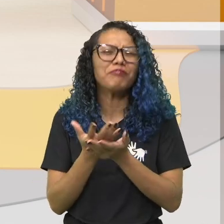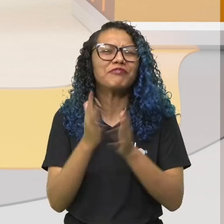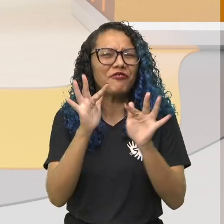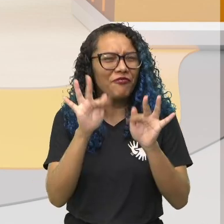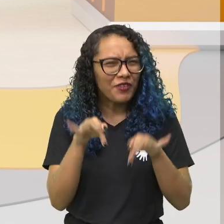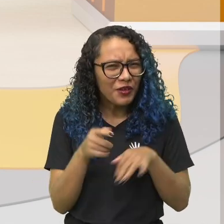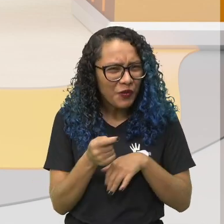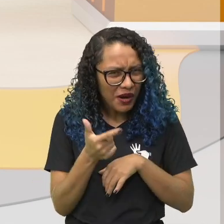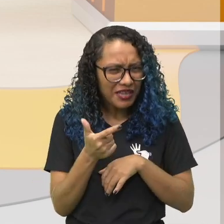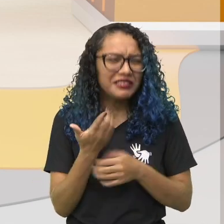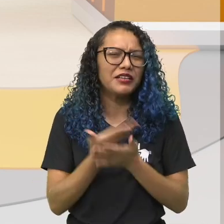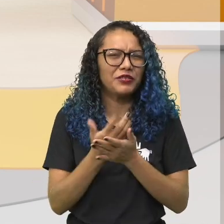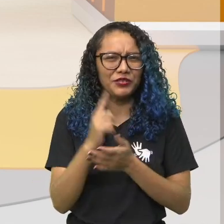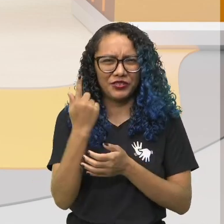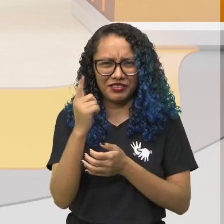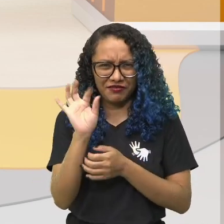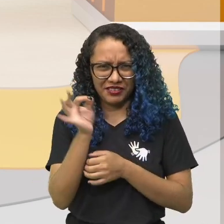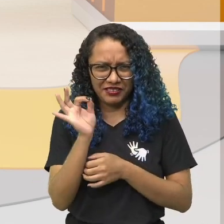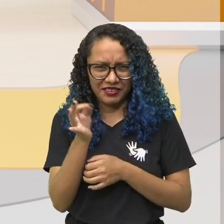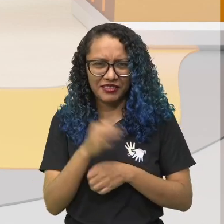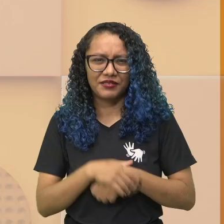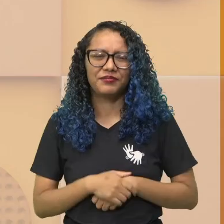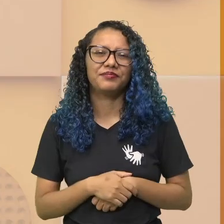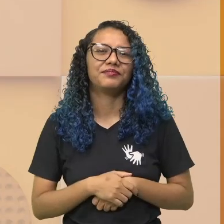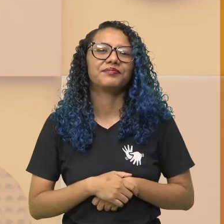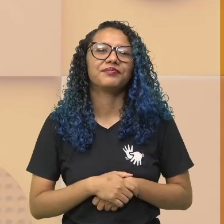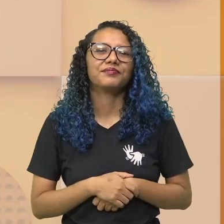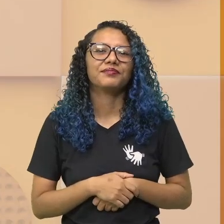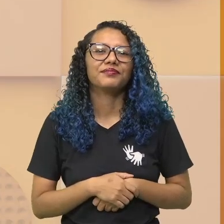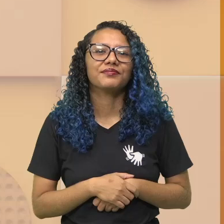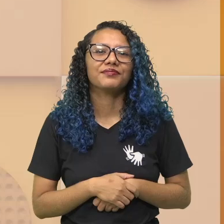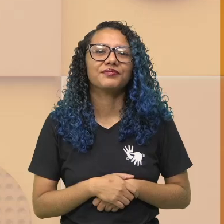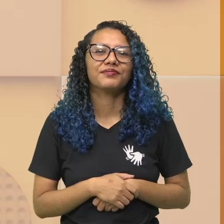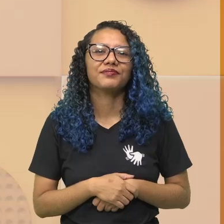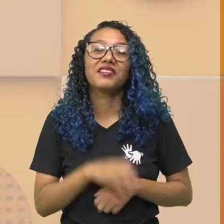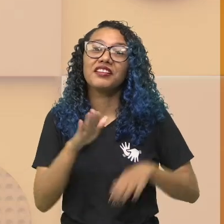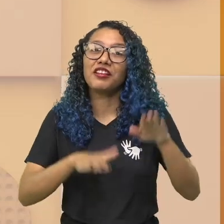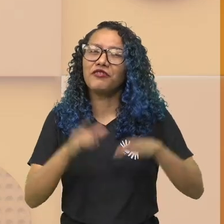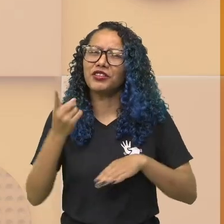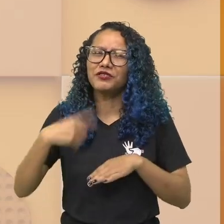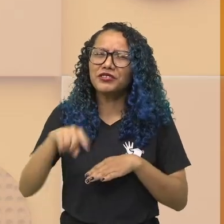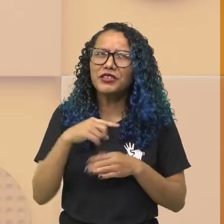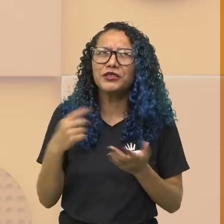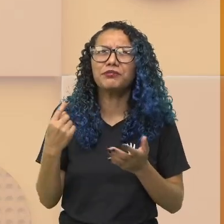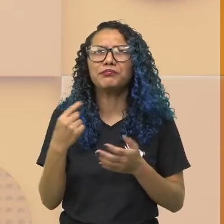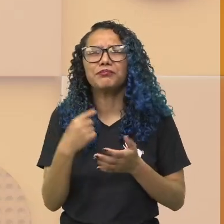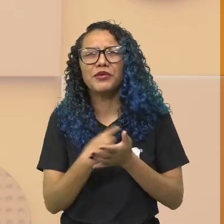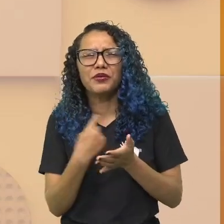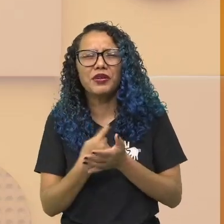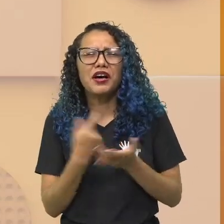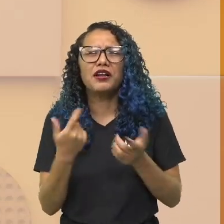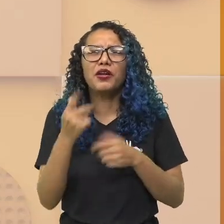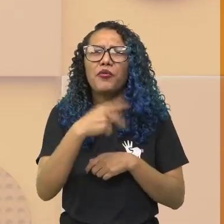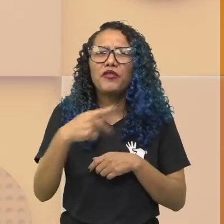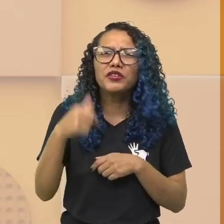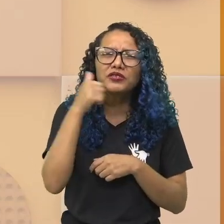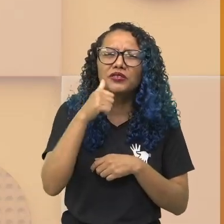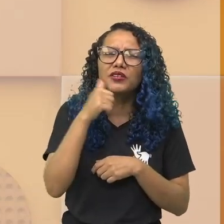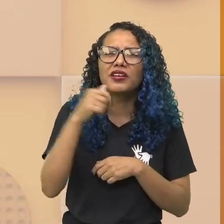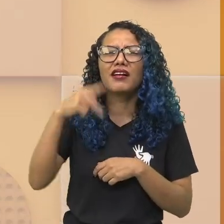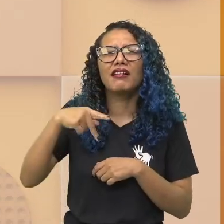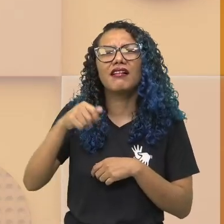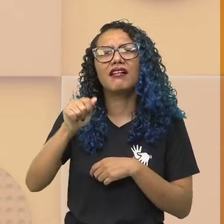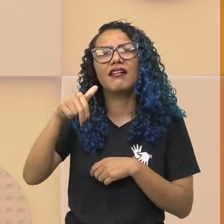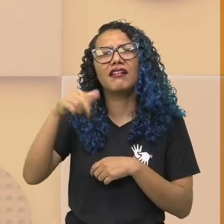aqui de geografia, né? Vocês podem estar aí estranhando, né? Cadê a professora Andresa? Cadê a professora Andresa? Infelizmente, a